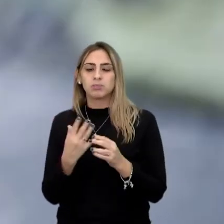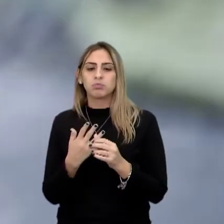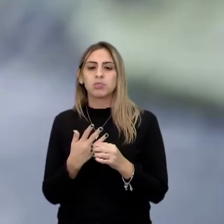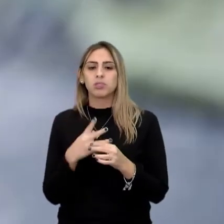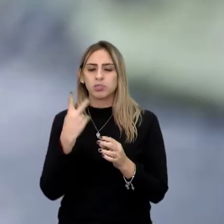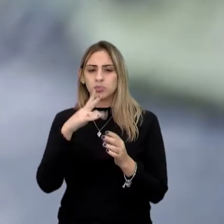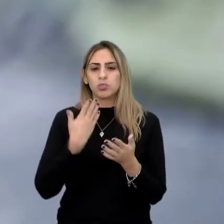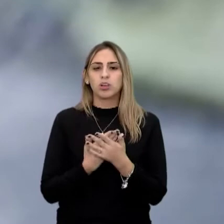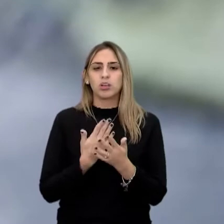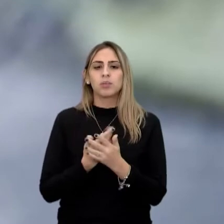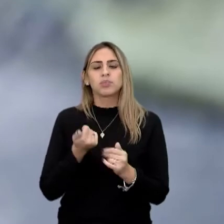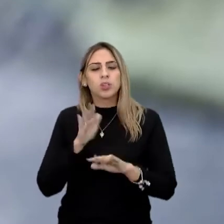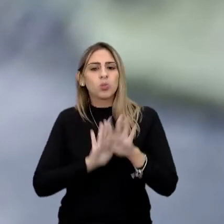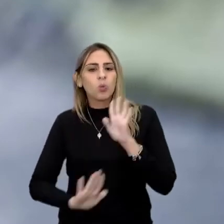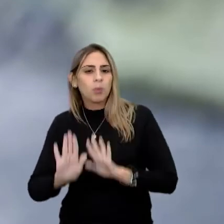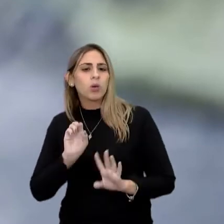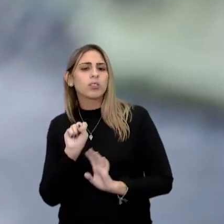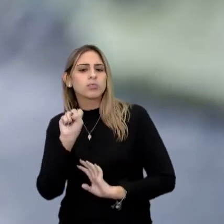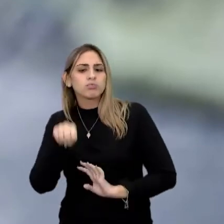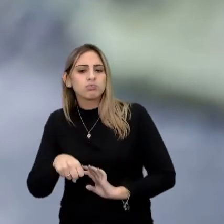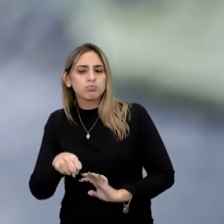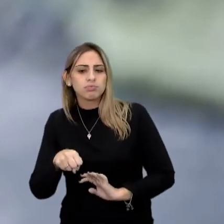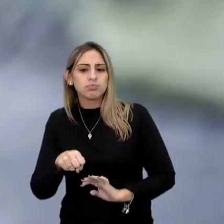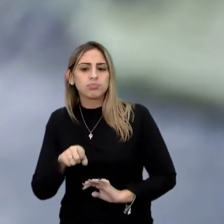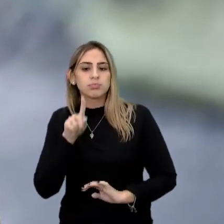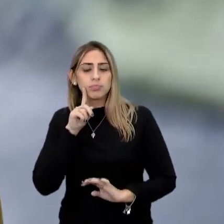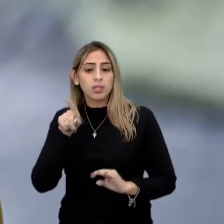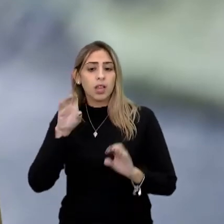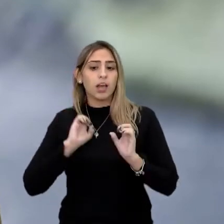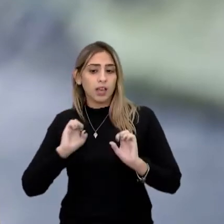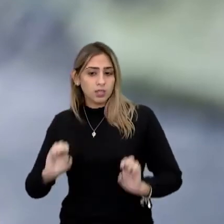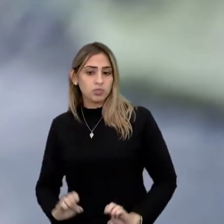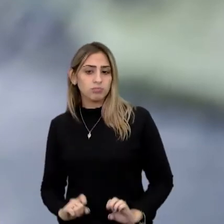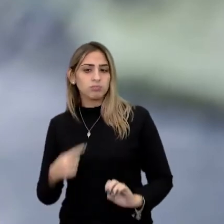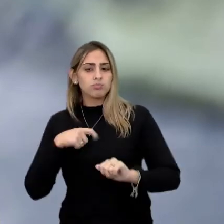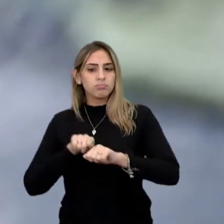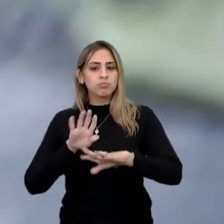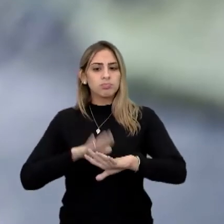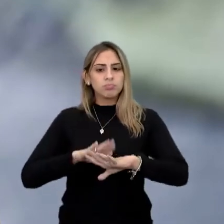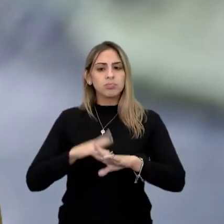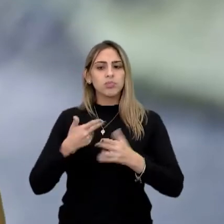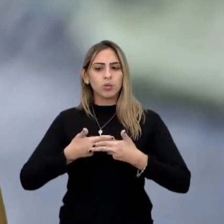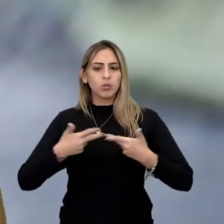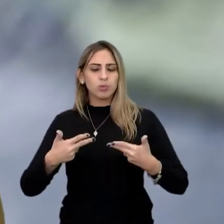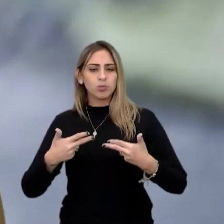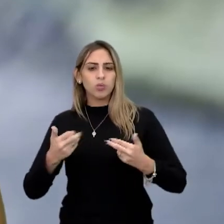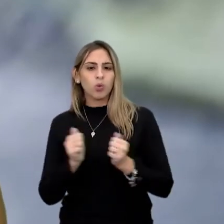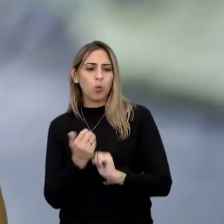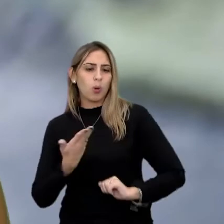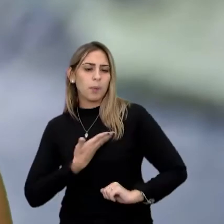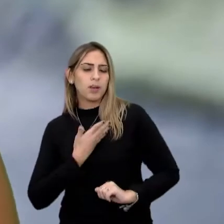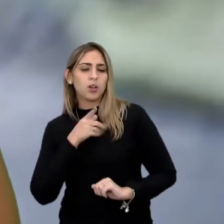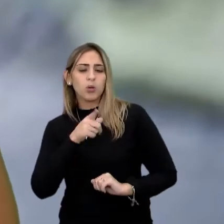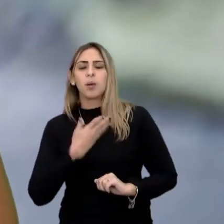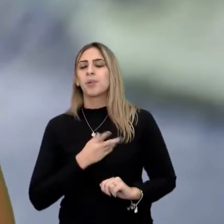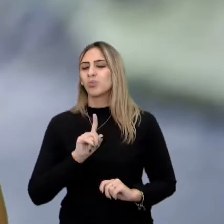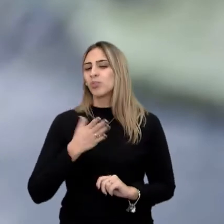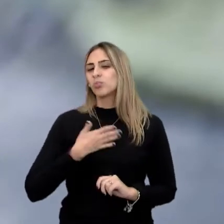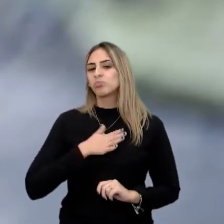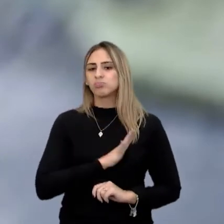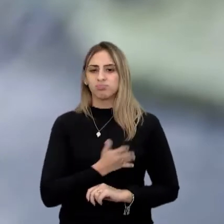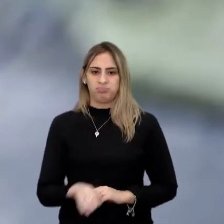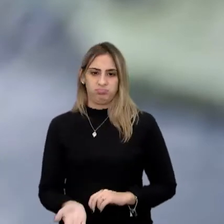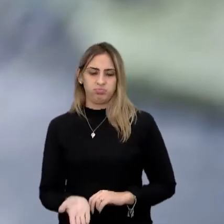sua aula, tem que tomar cuidado sim, principalmente na questão ética, né? Se vai fazer alguma coisa com um amigo, que o amigo de repente não